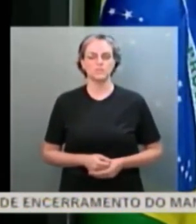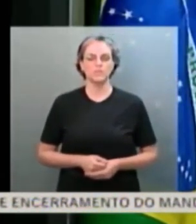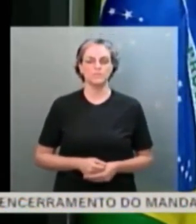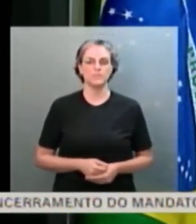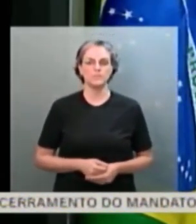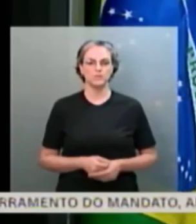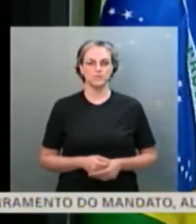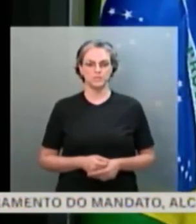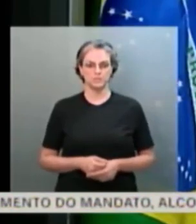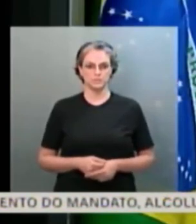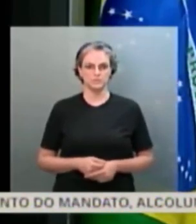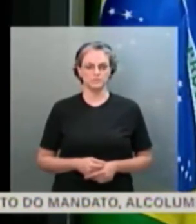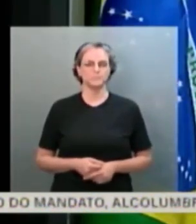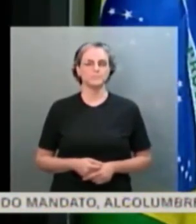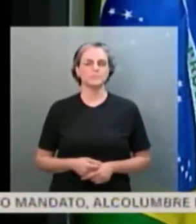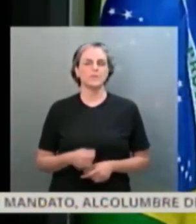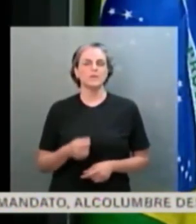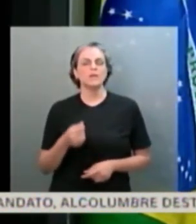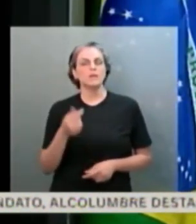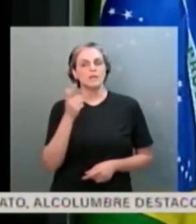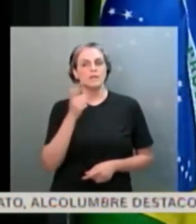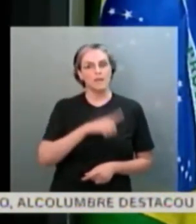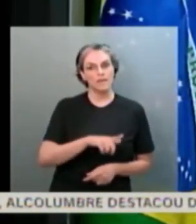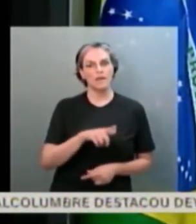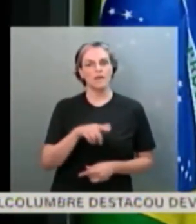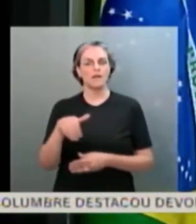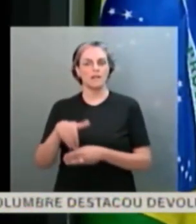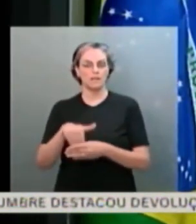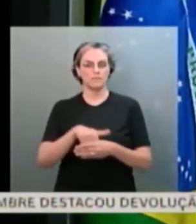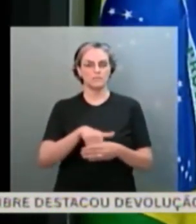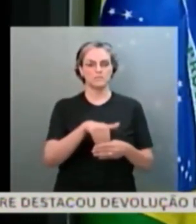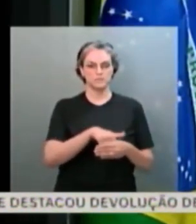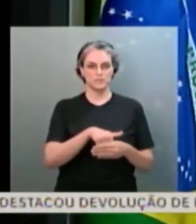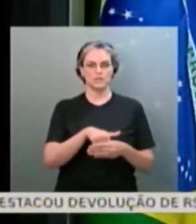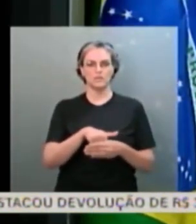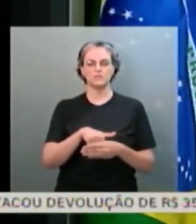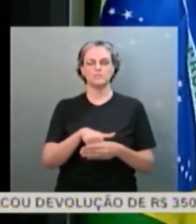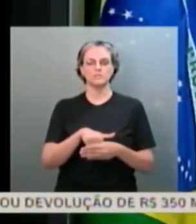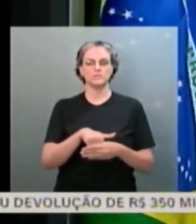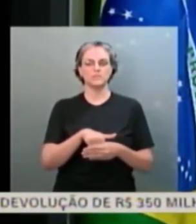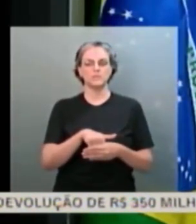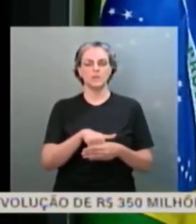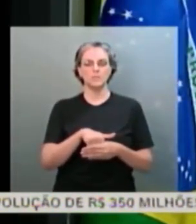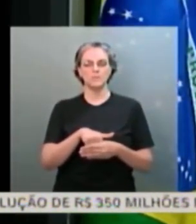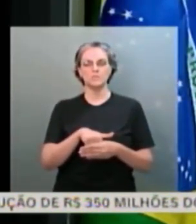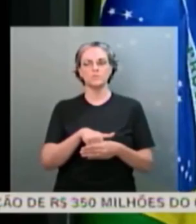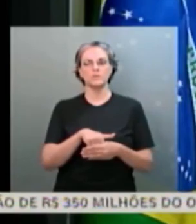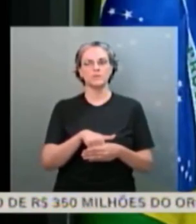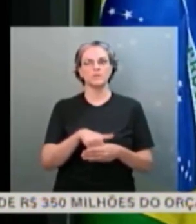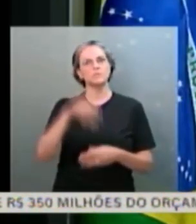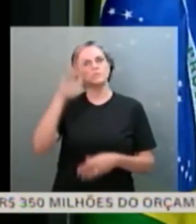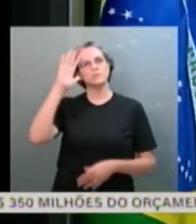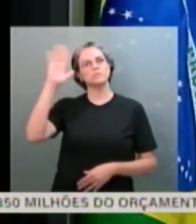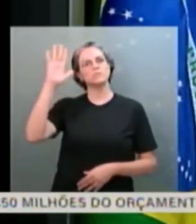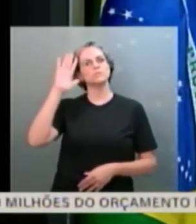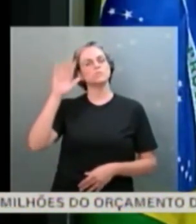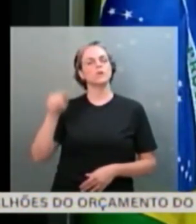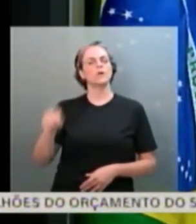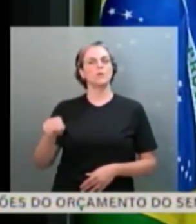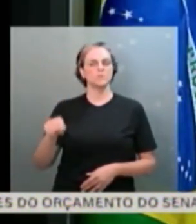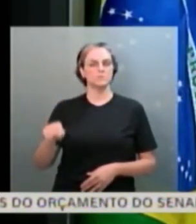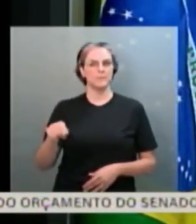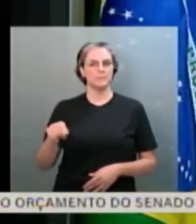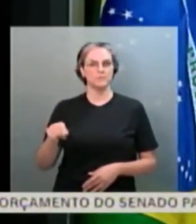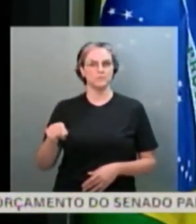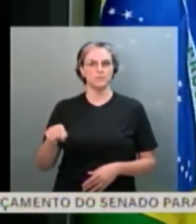eu acreditava ganhar uma eleição que era um sonho de verão, achar que iria